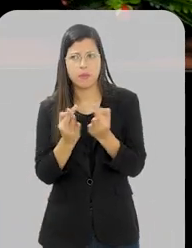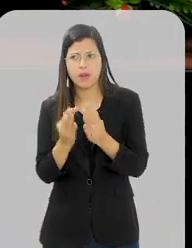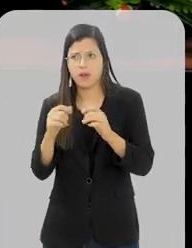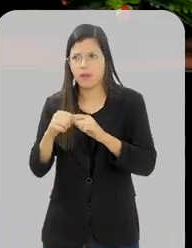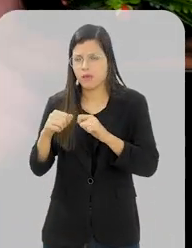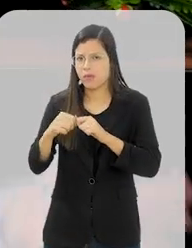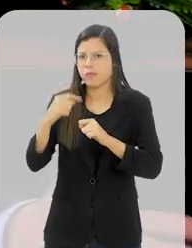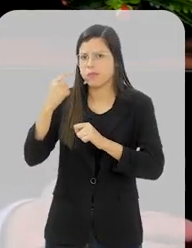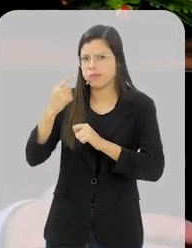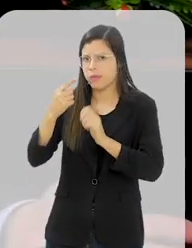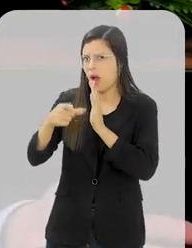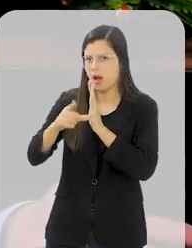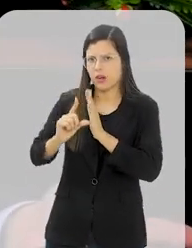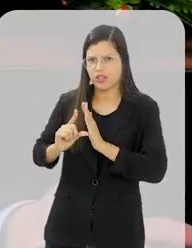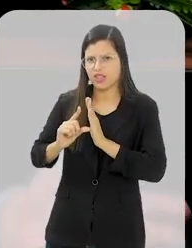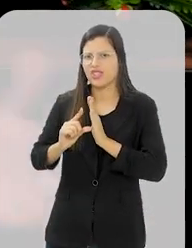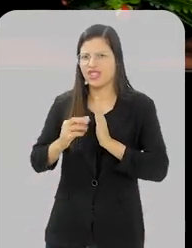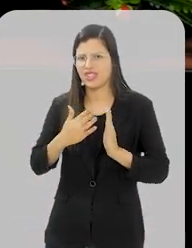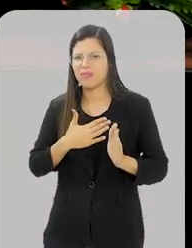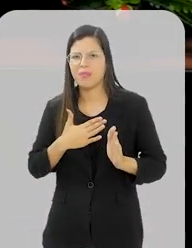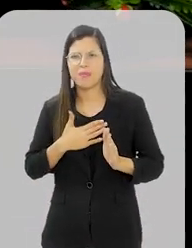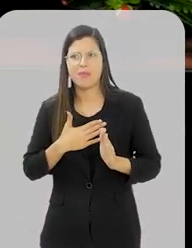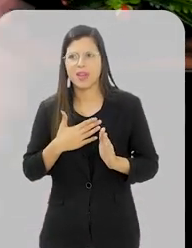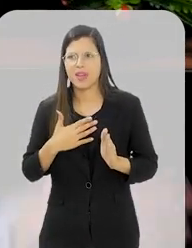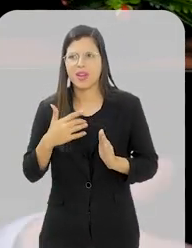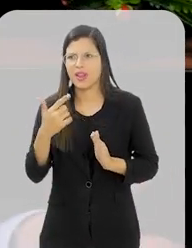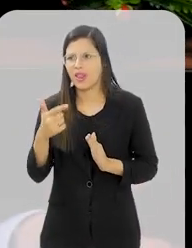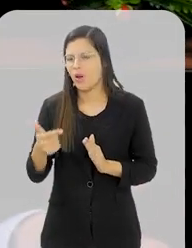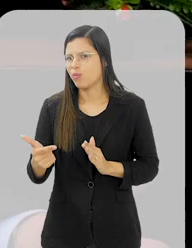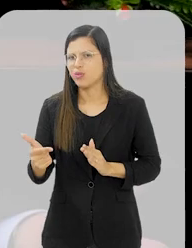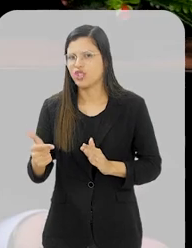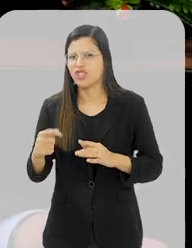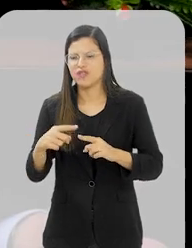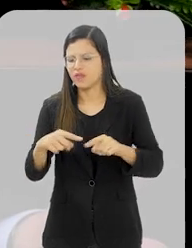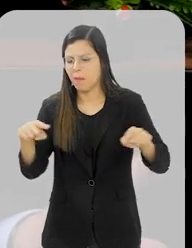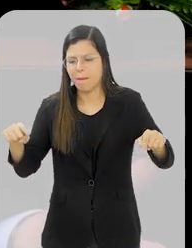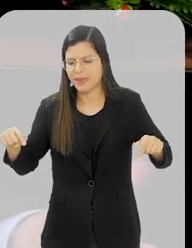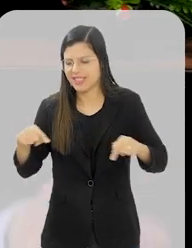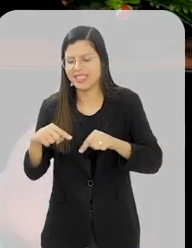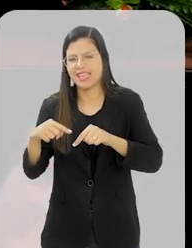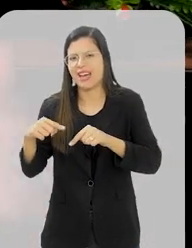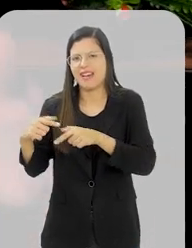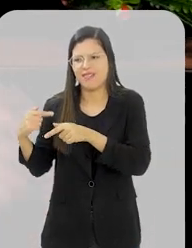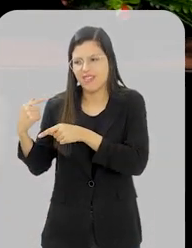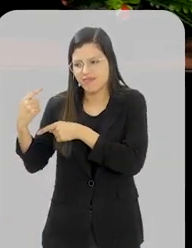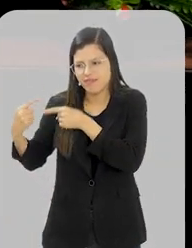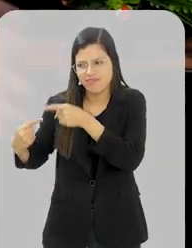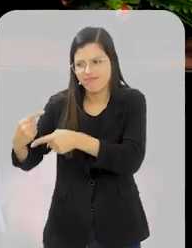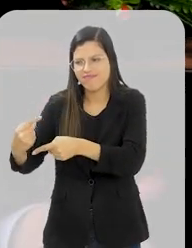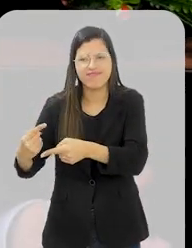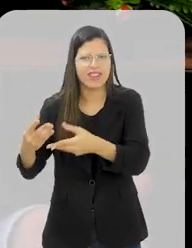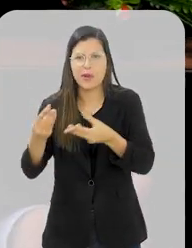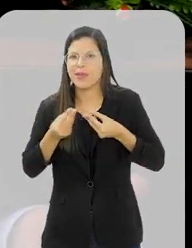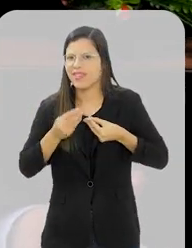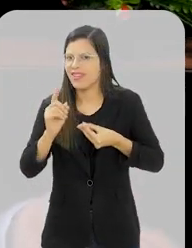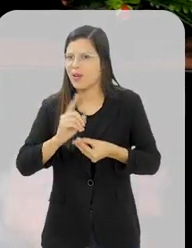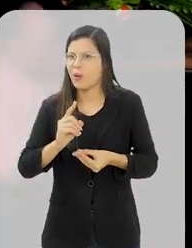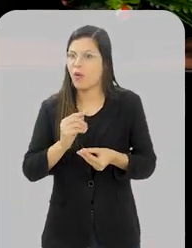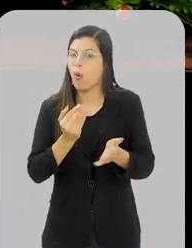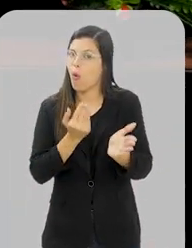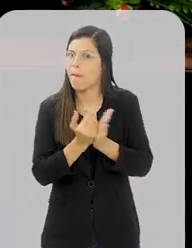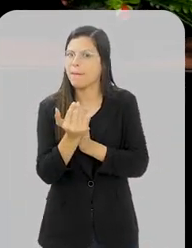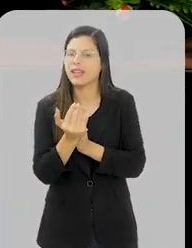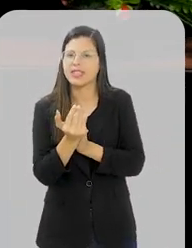tenha feito advocacia antes de mim eu não herdei nenhum escritório de absolutamente de pai mãe tio parente ou quem quer que seja não você